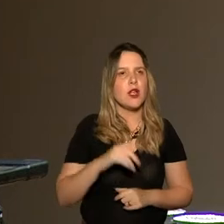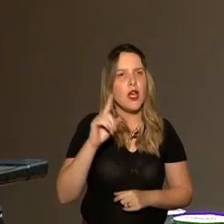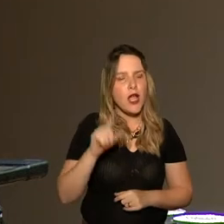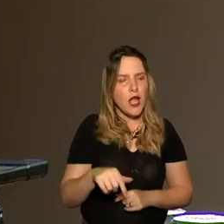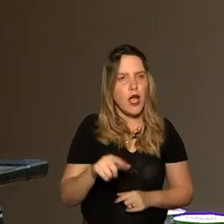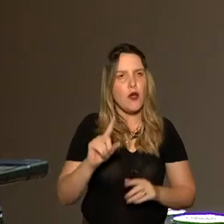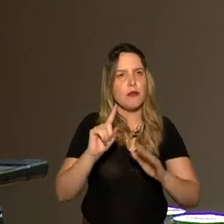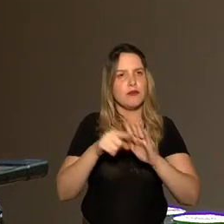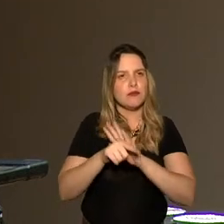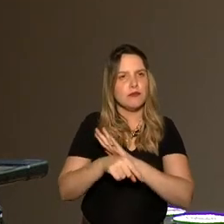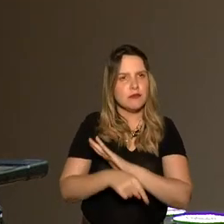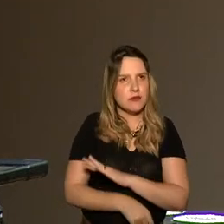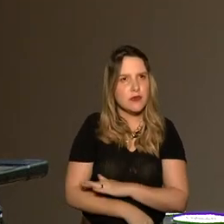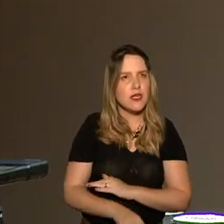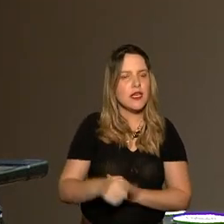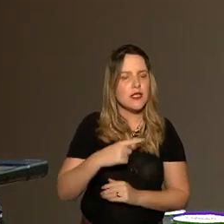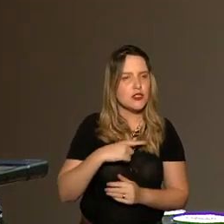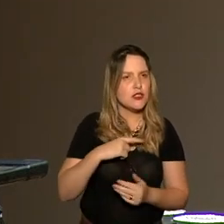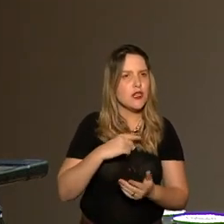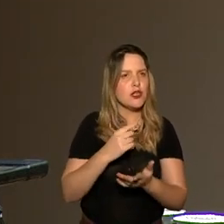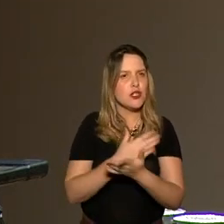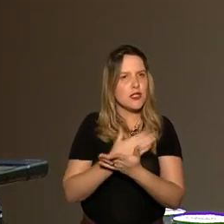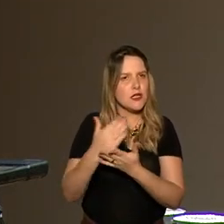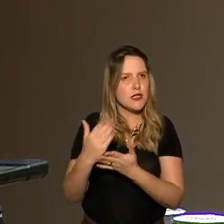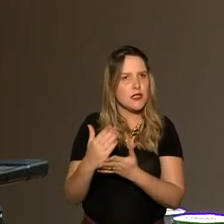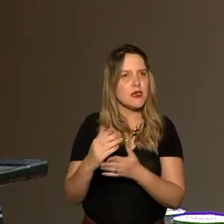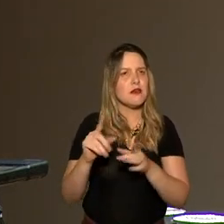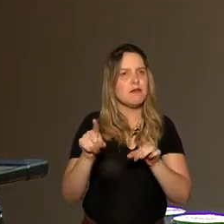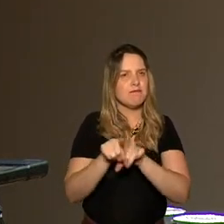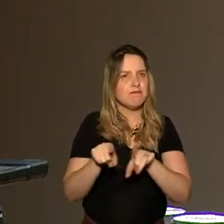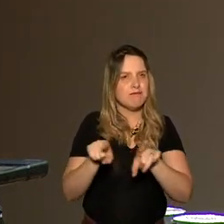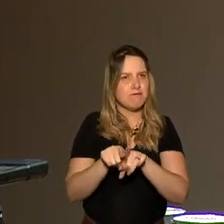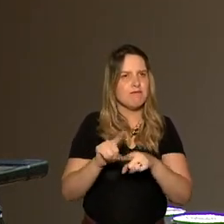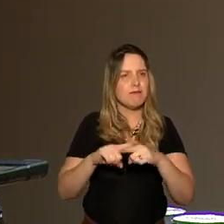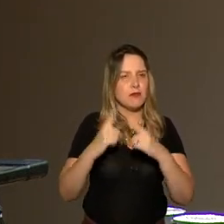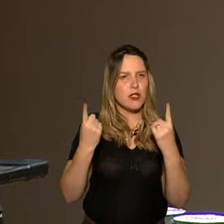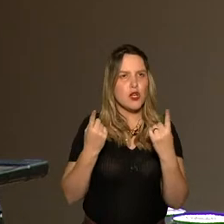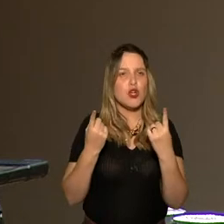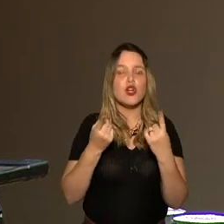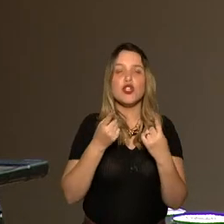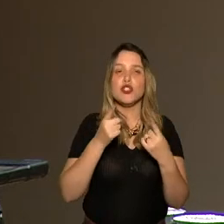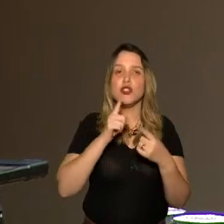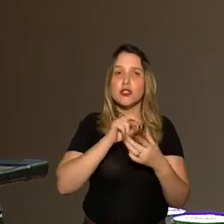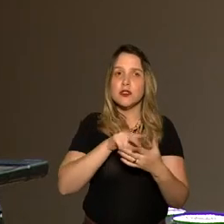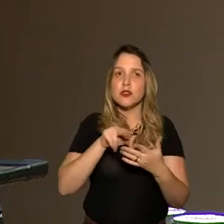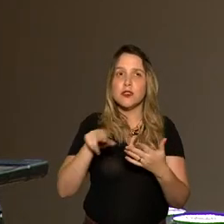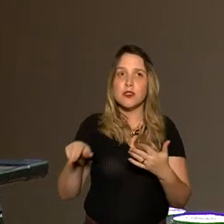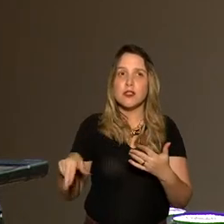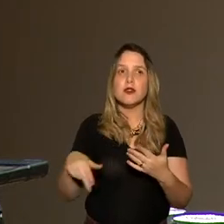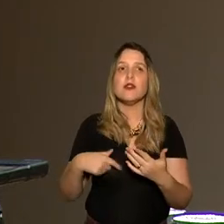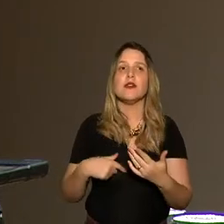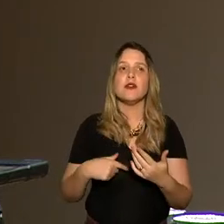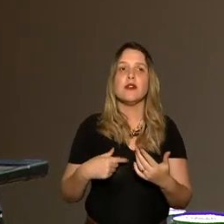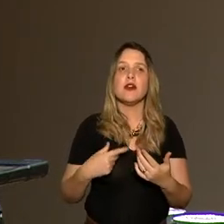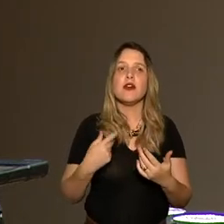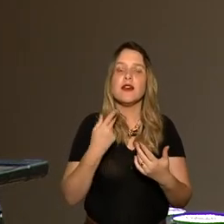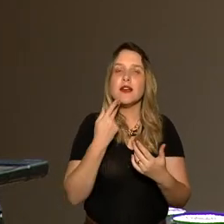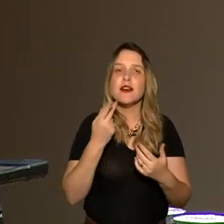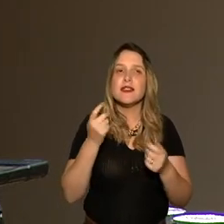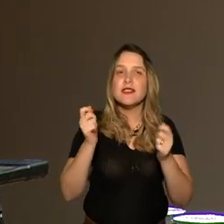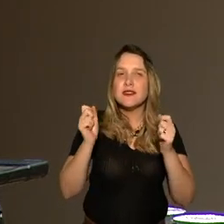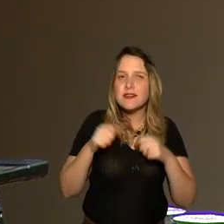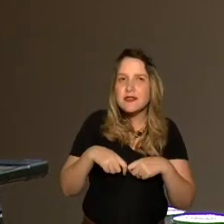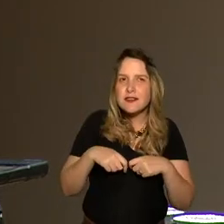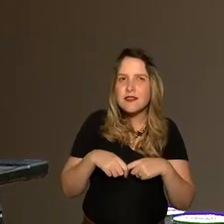um deslocamento difícil mas também é instigante e eu espero que vocês possam inspirar